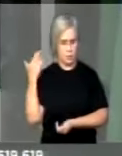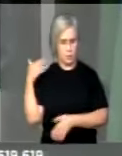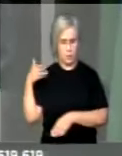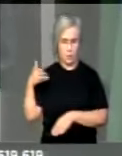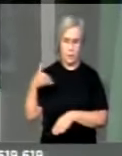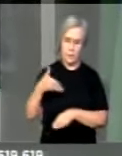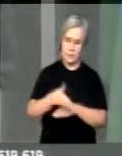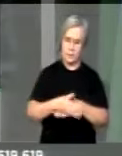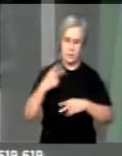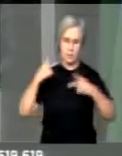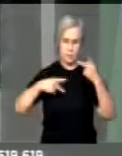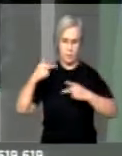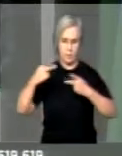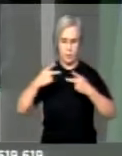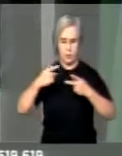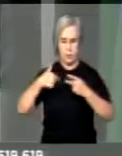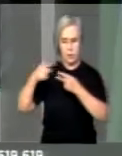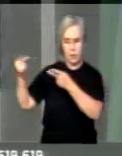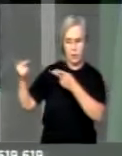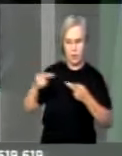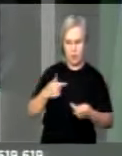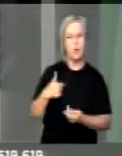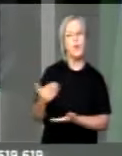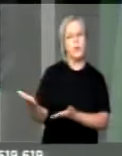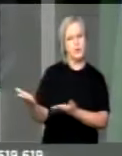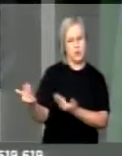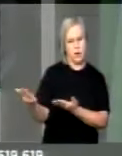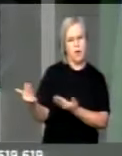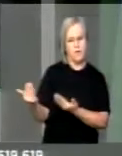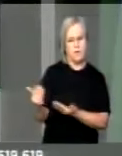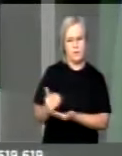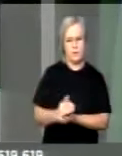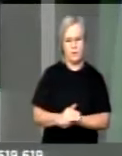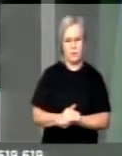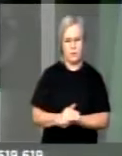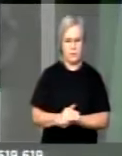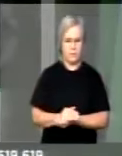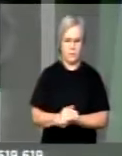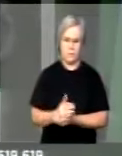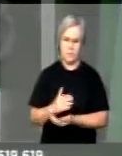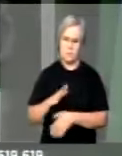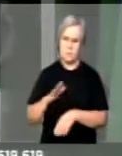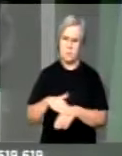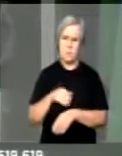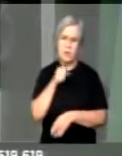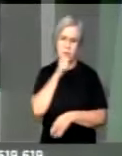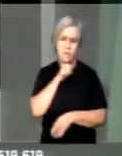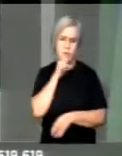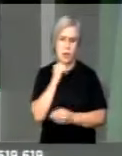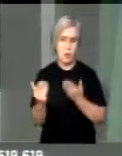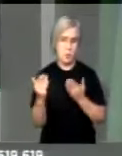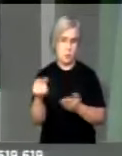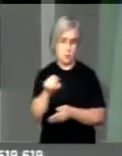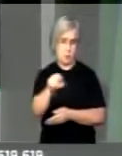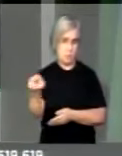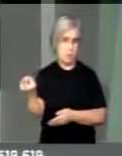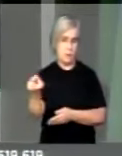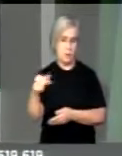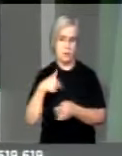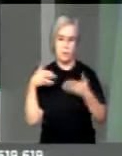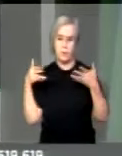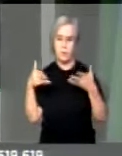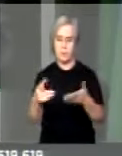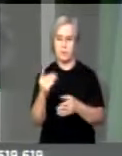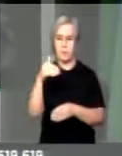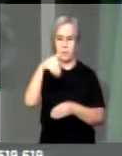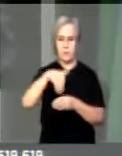a política, fui convidado, eu era muito jovem, até um pouco mais velho que vocês. Participei de uma